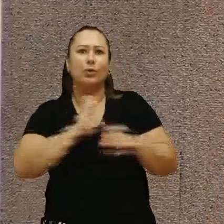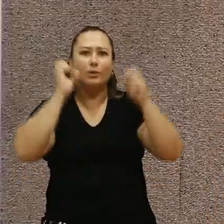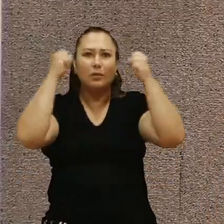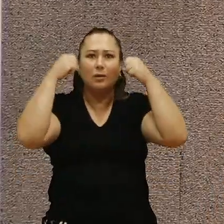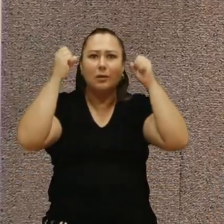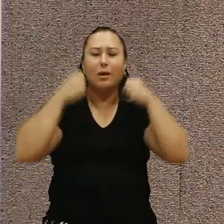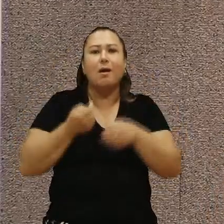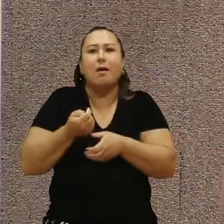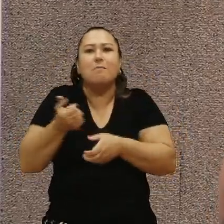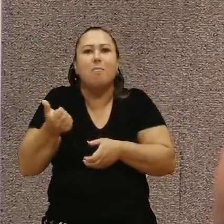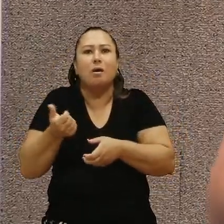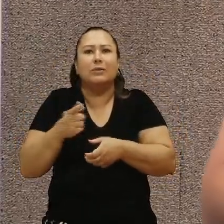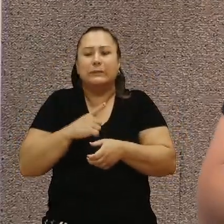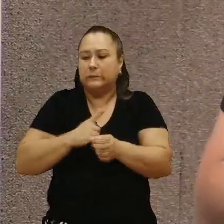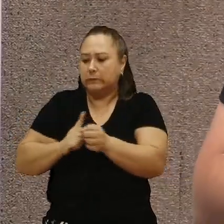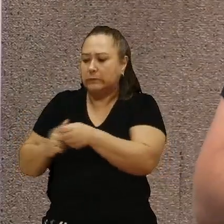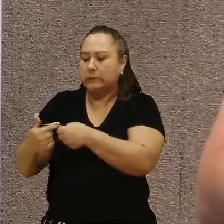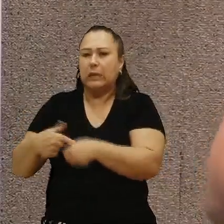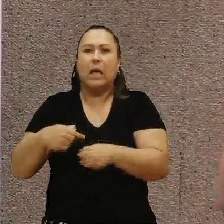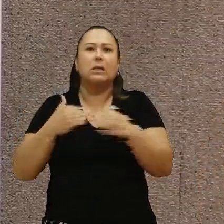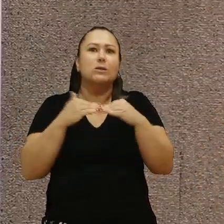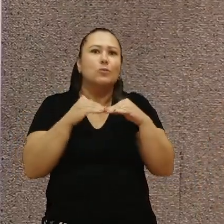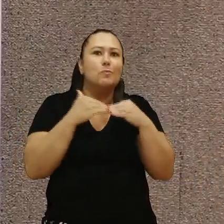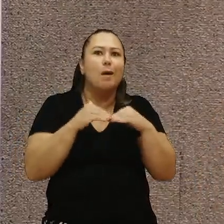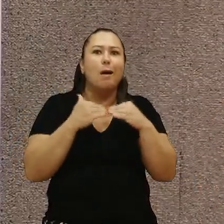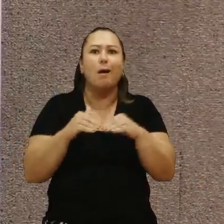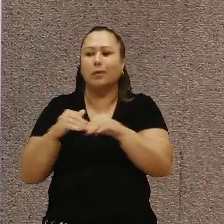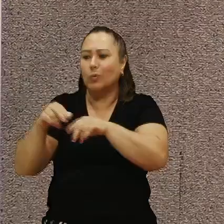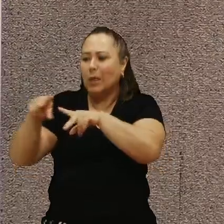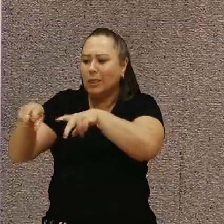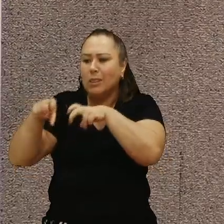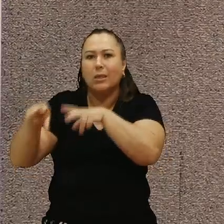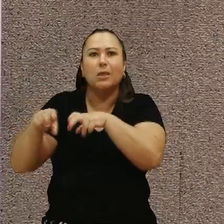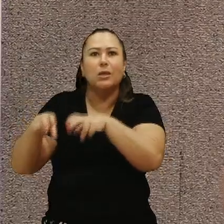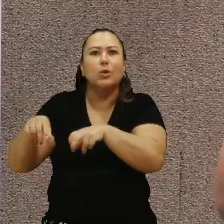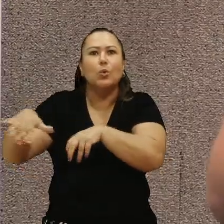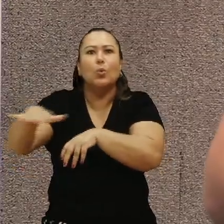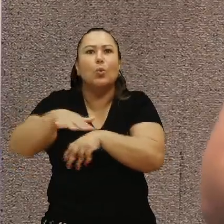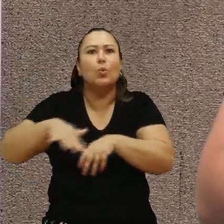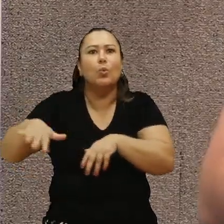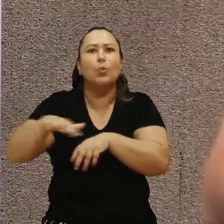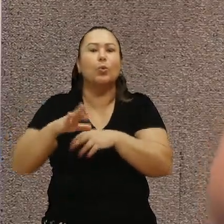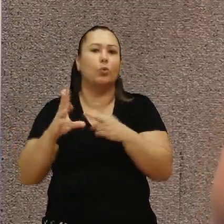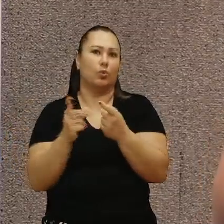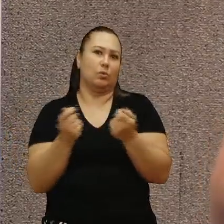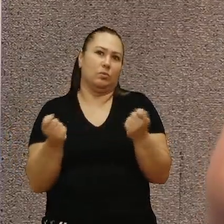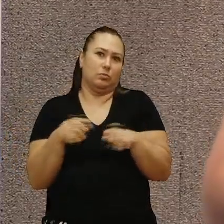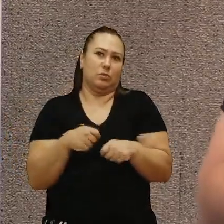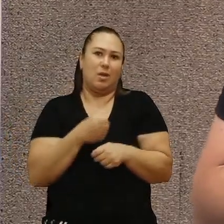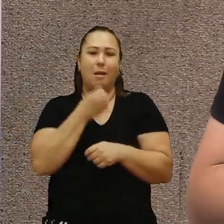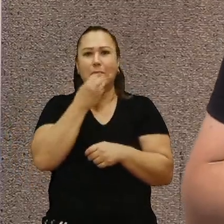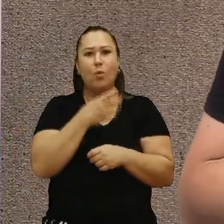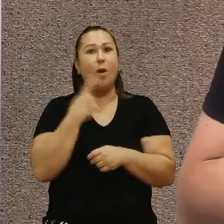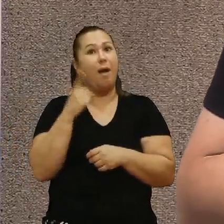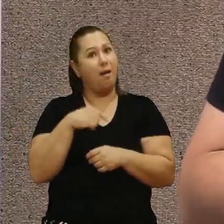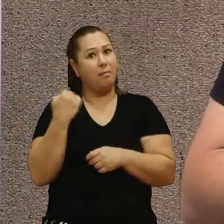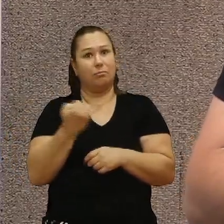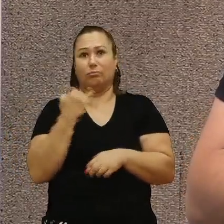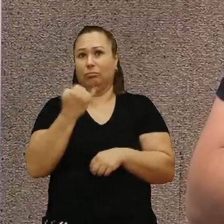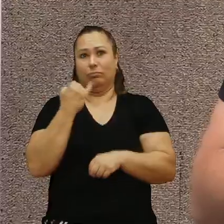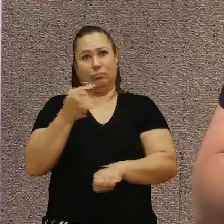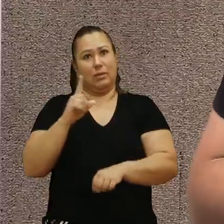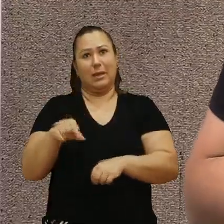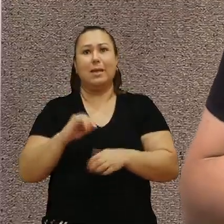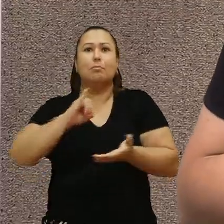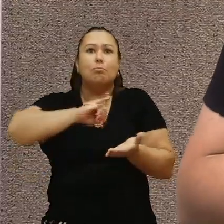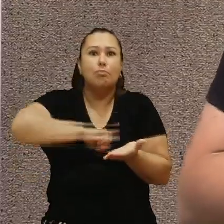Garibaldi, cidades adjacentes, São Marcos. O interior da cidade pode se beneficiar disso. Então, é tributo, é imposto que pode ser arrecadado pelo